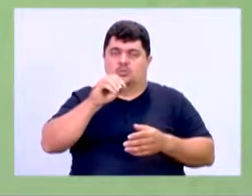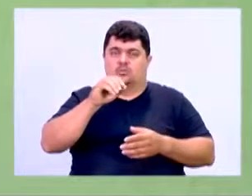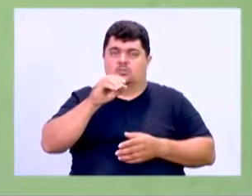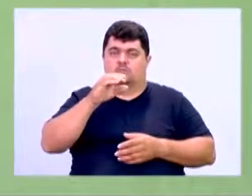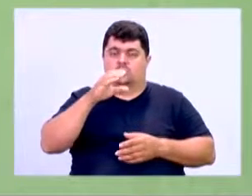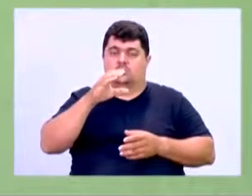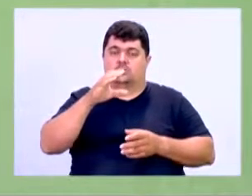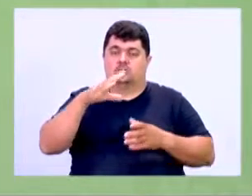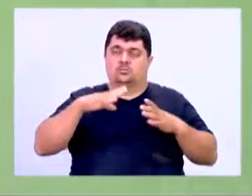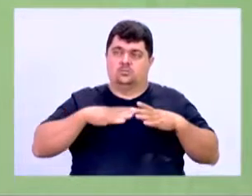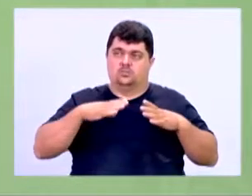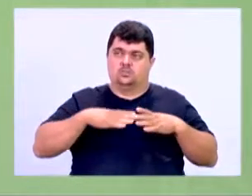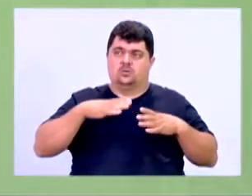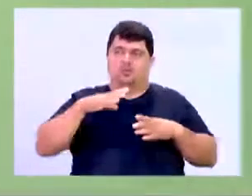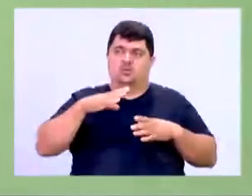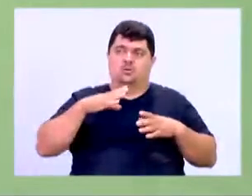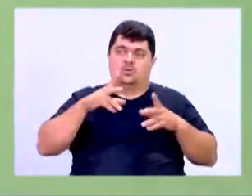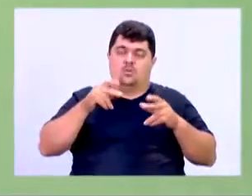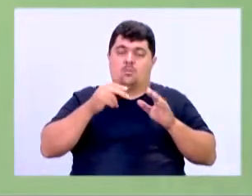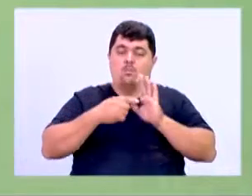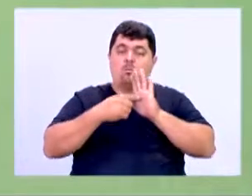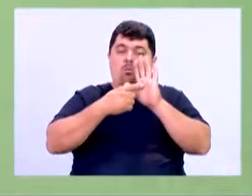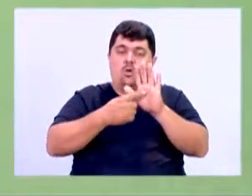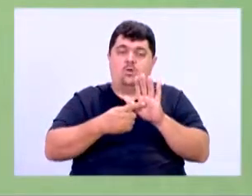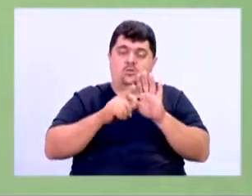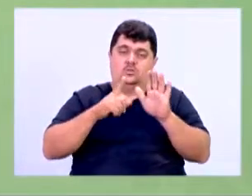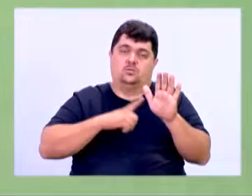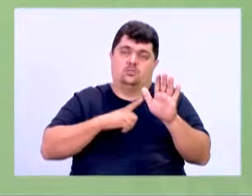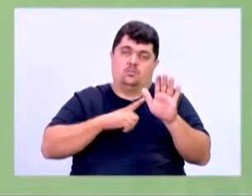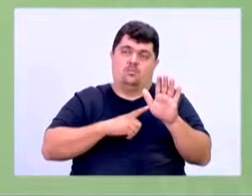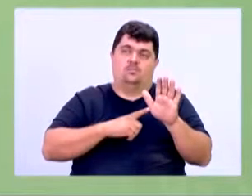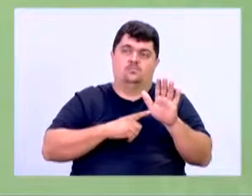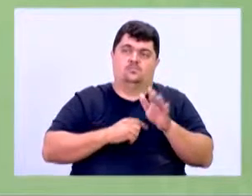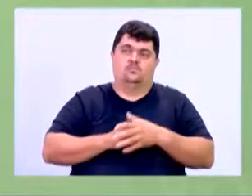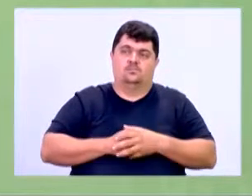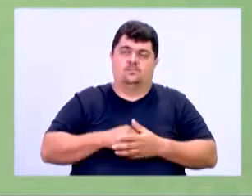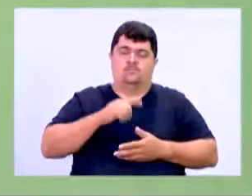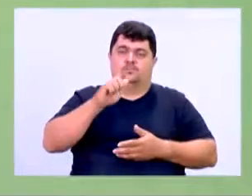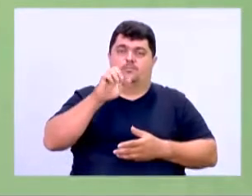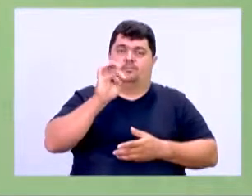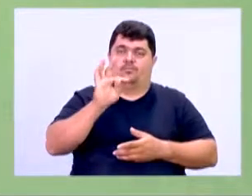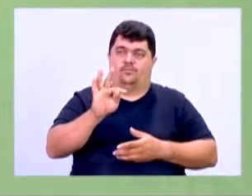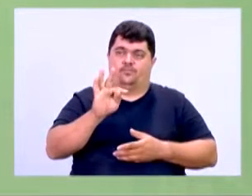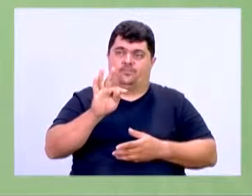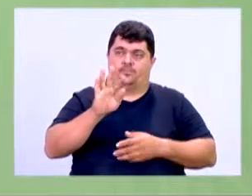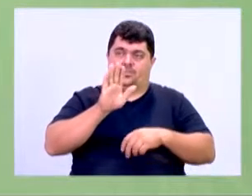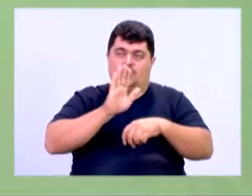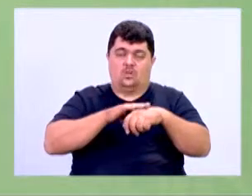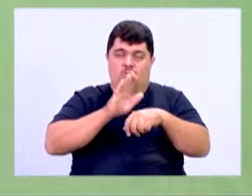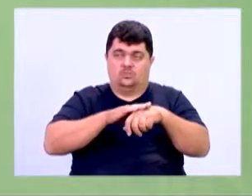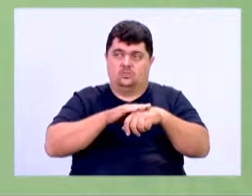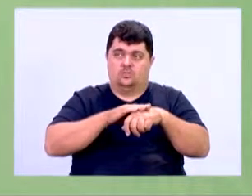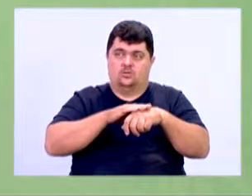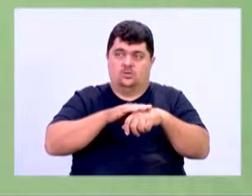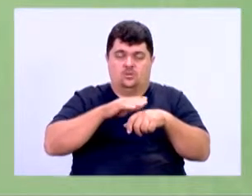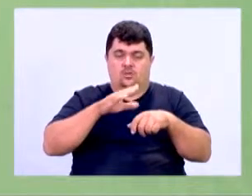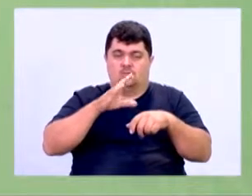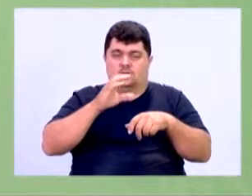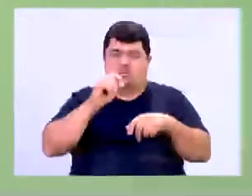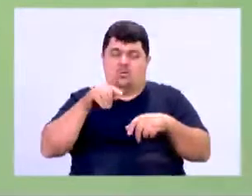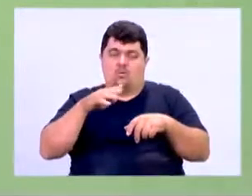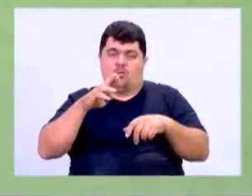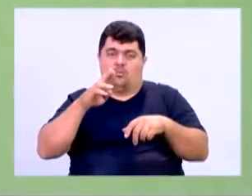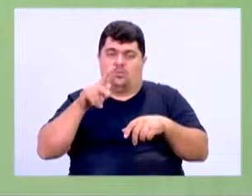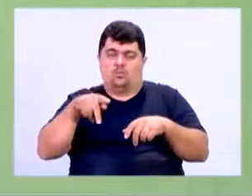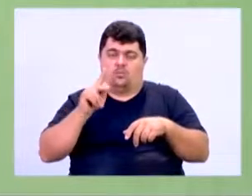cidade, Colatina. O método get, o que ele faz? Ele chama o programa com os